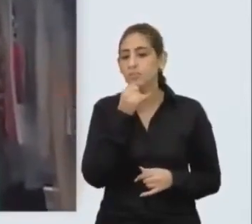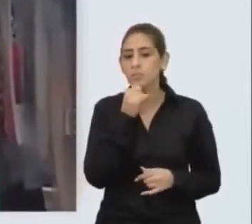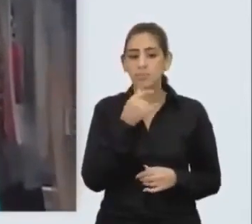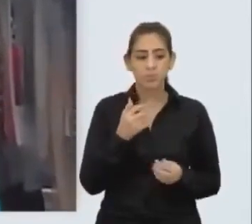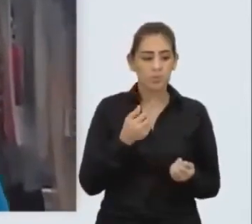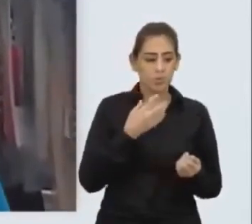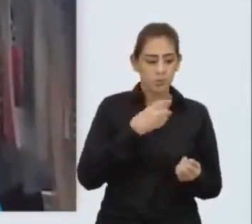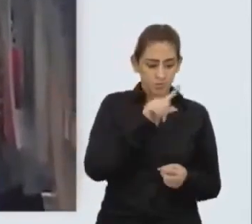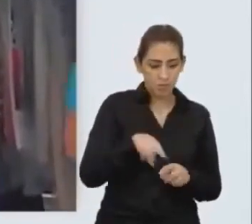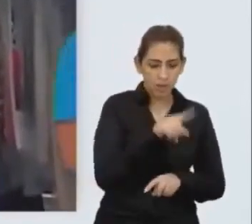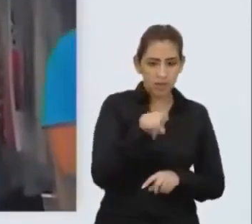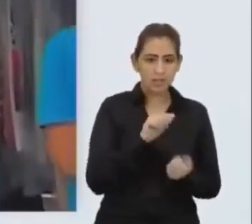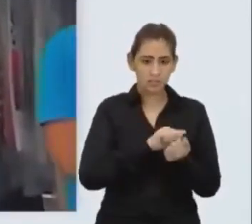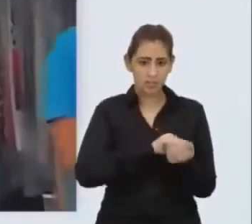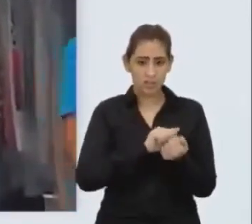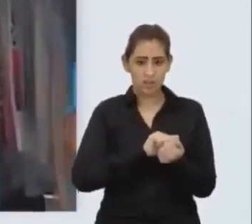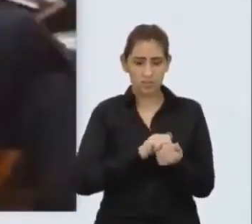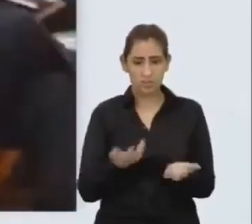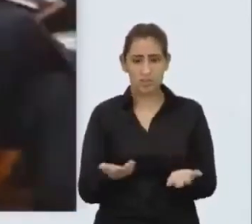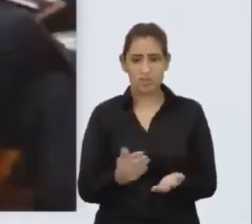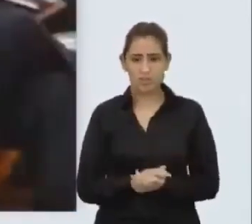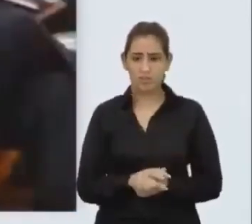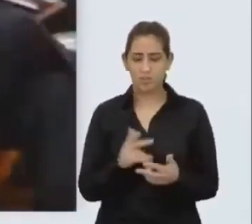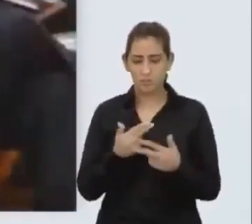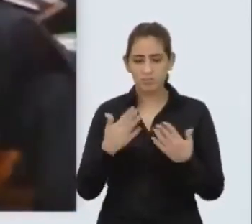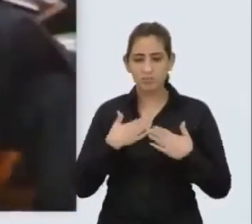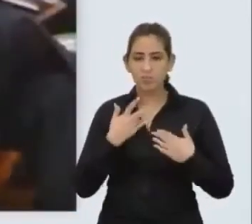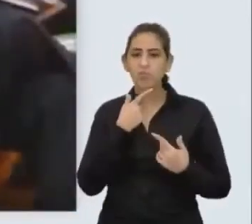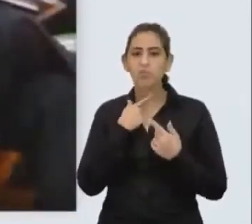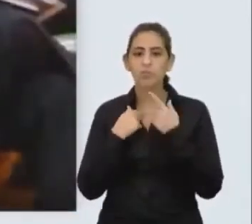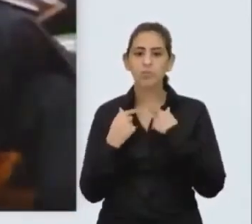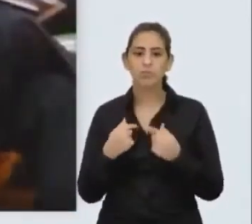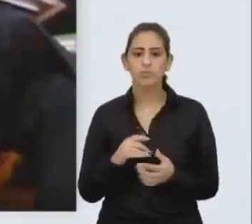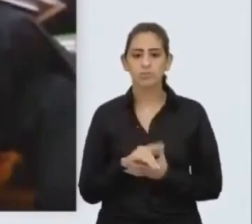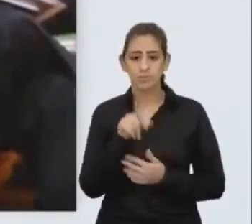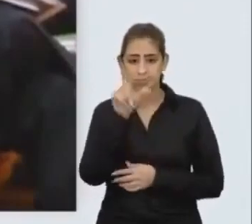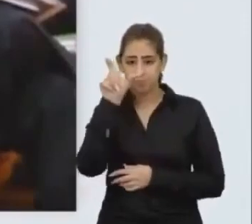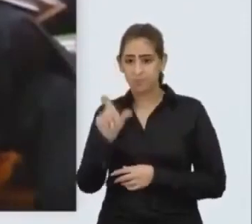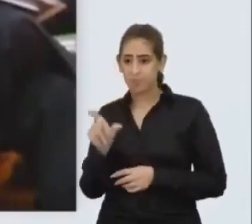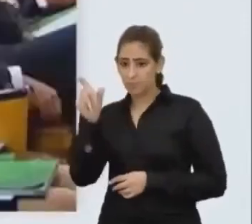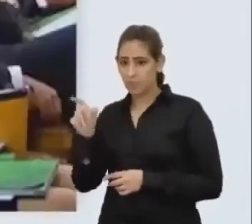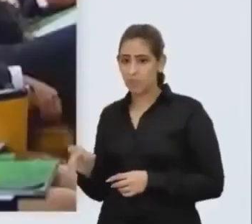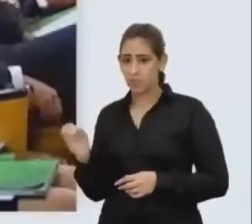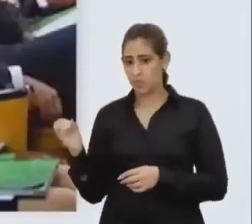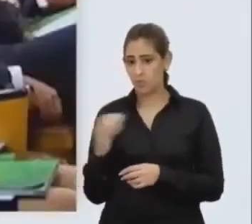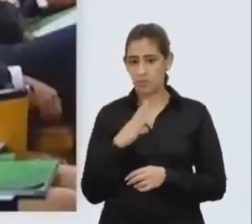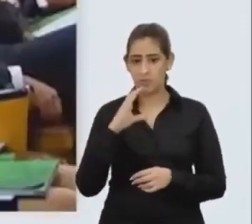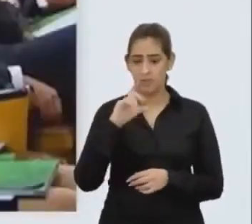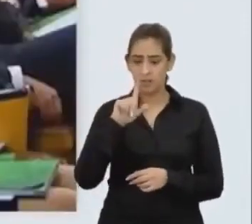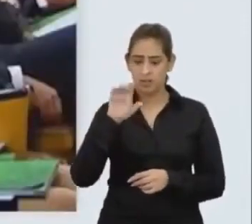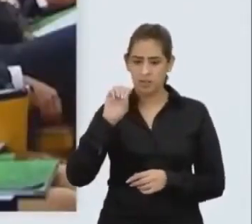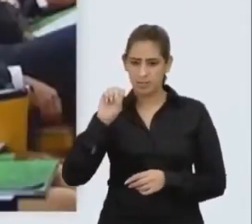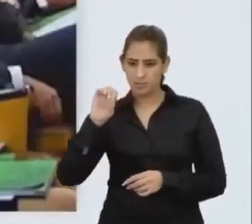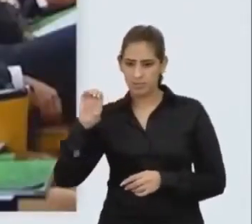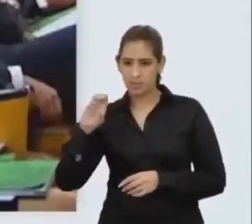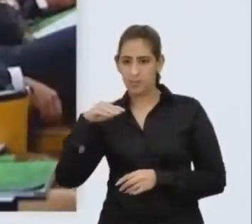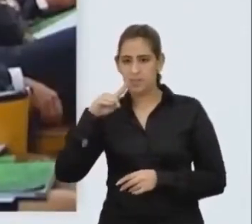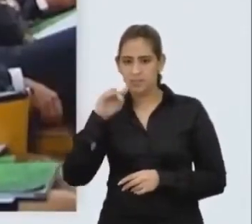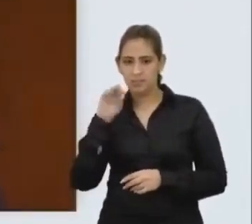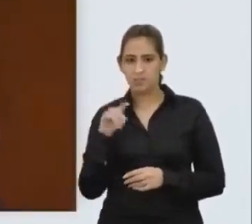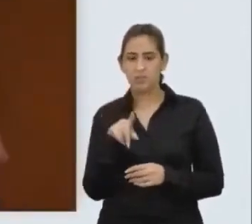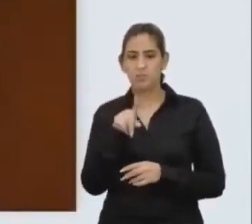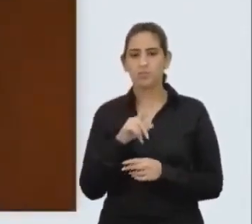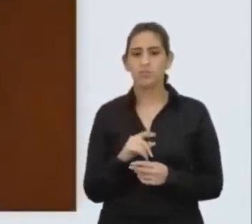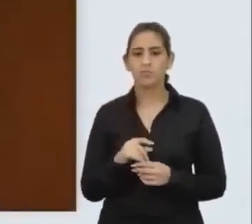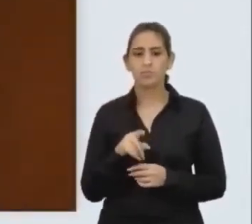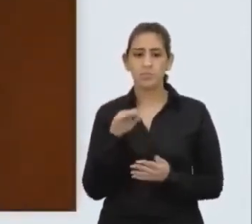lavar algum algum conselho para o lá né esse é o perfil da nova classe média um estudo da secretaria de